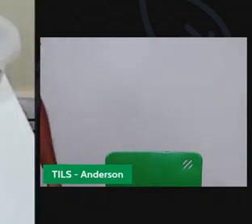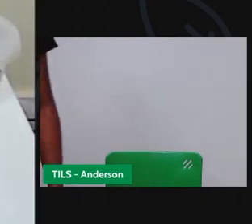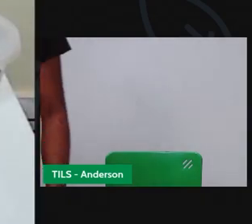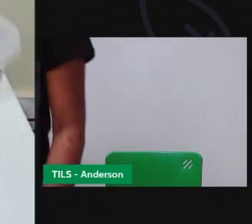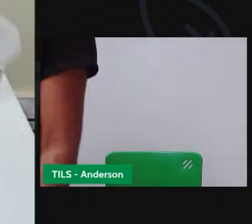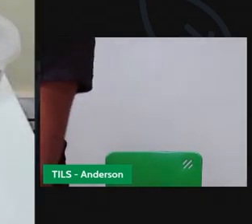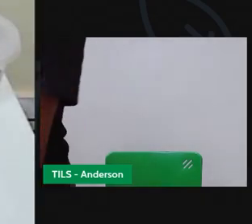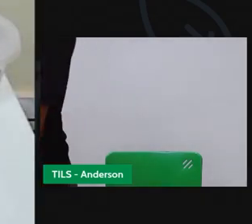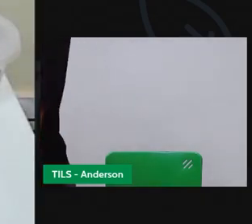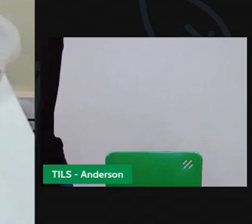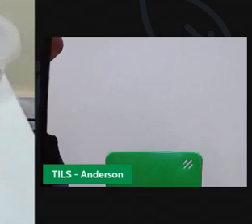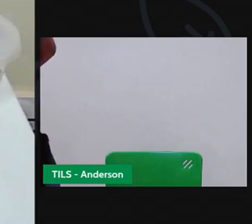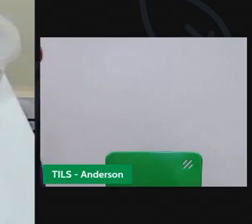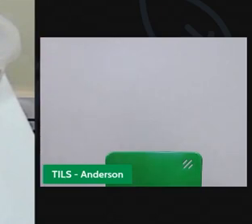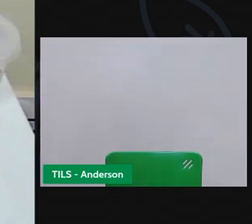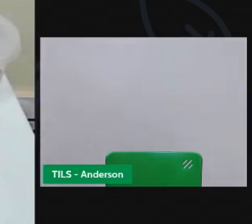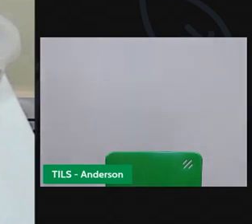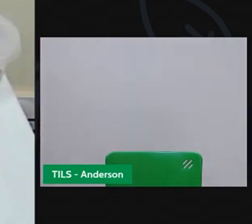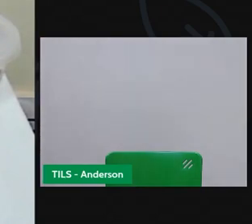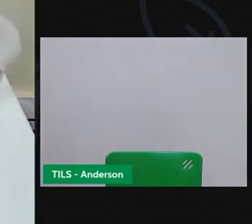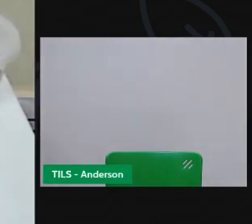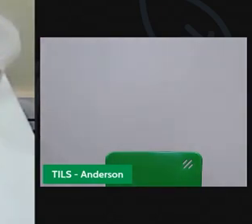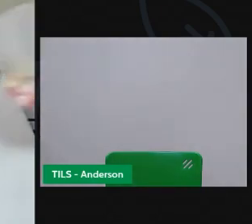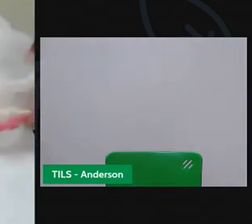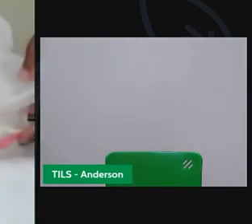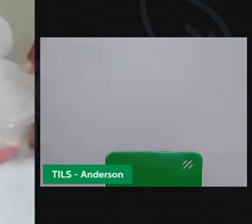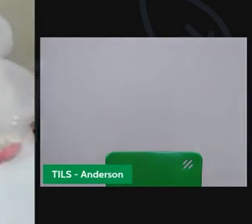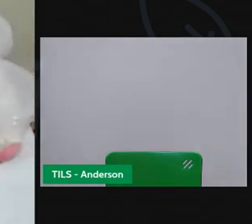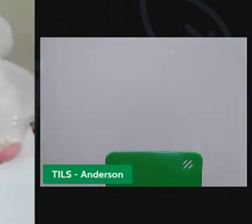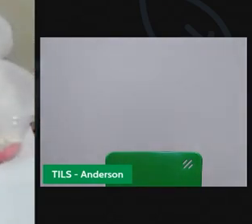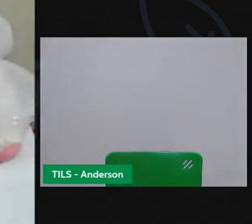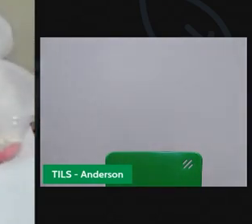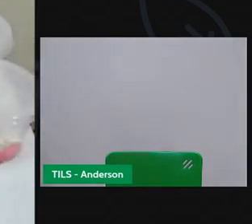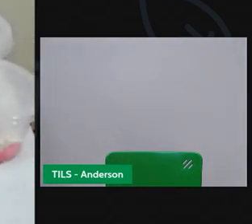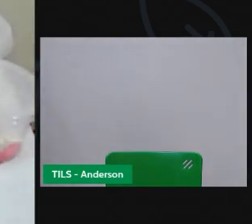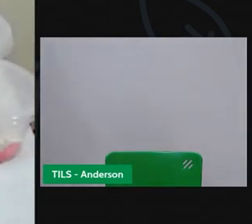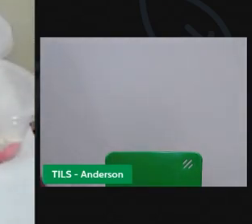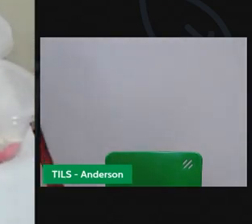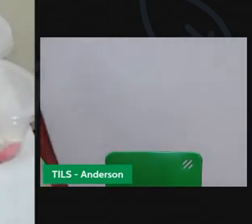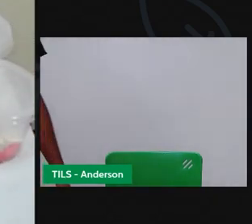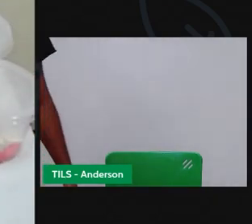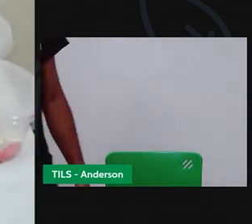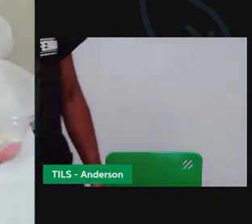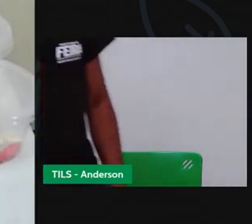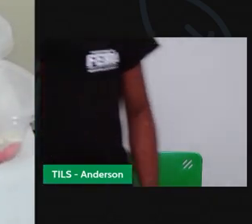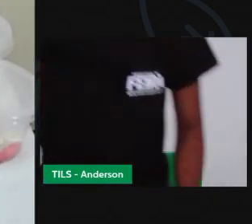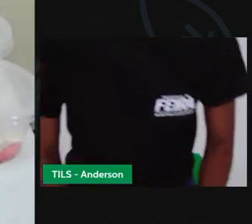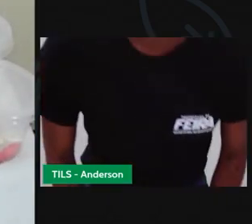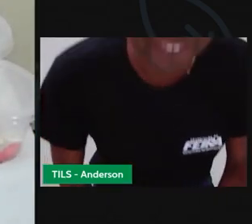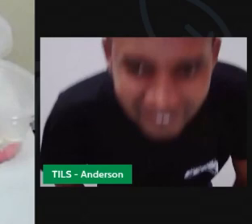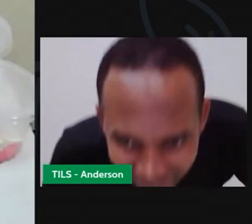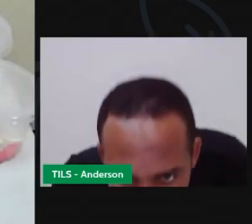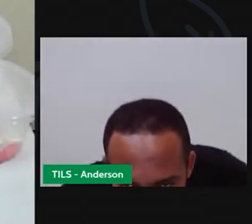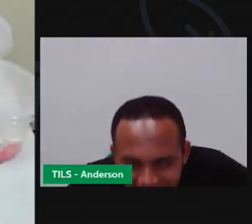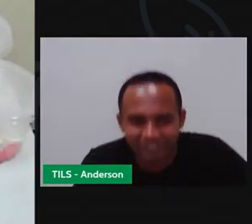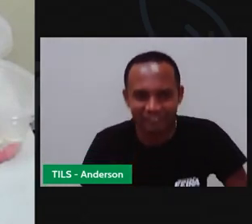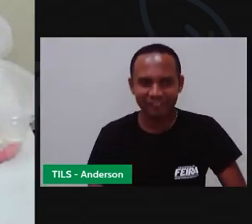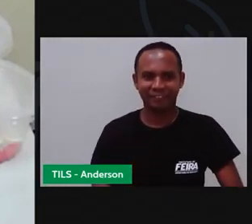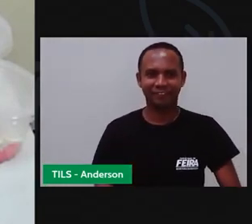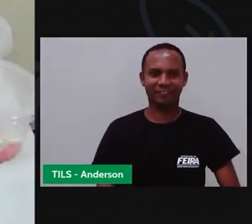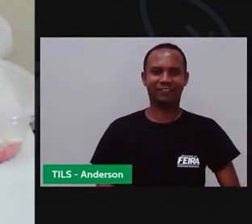O a gente pode utilizar? Né isso? Olha só Então a gente pode colocar o quê? Olha só No